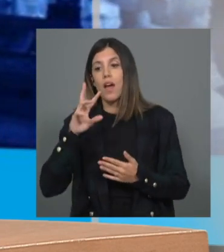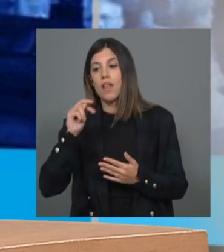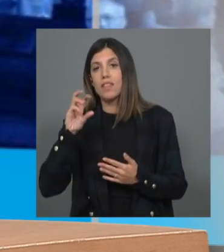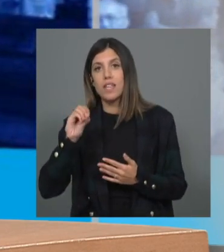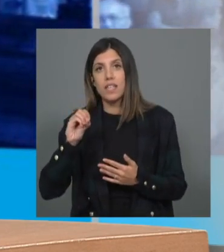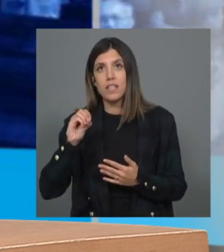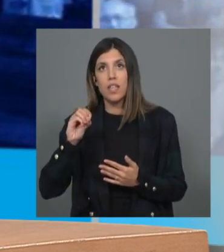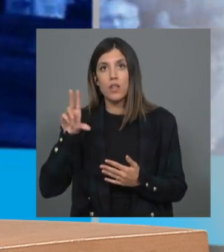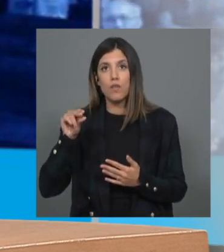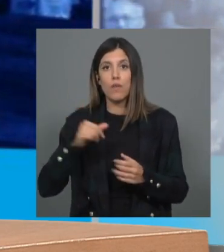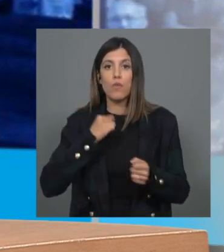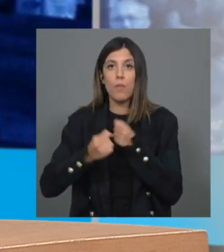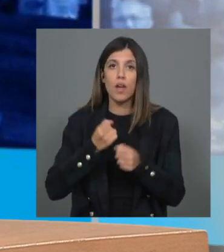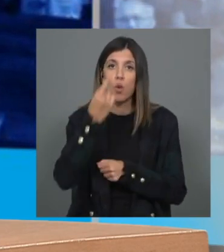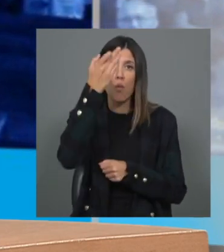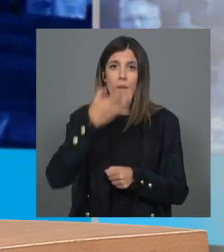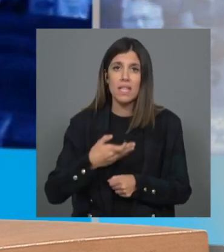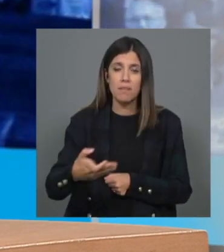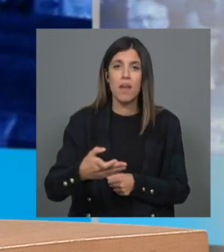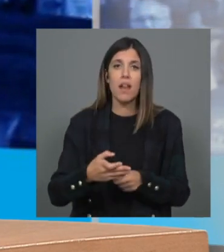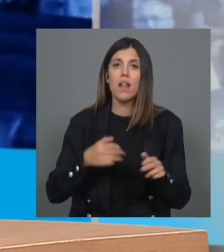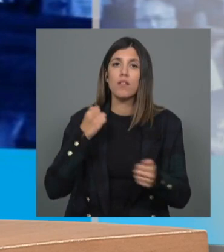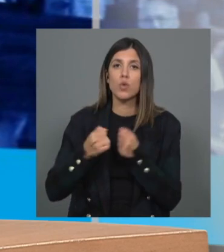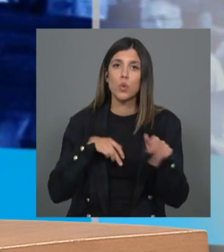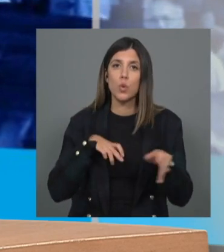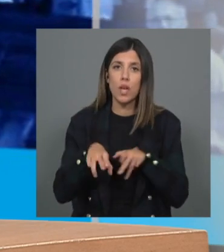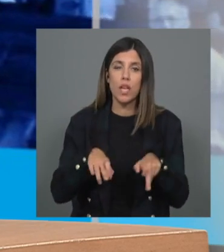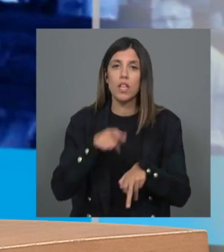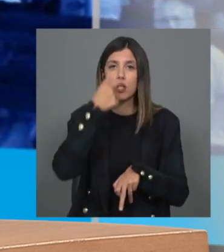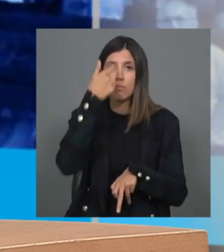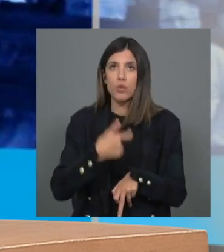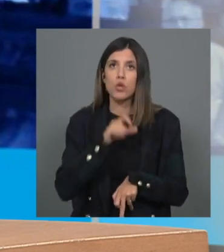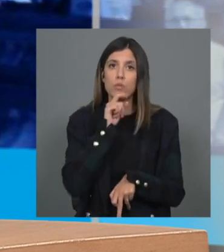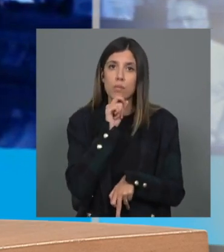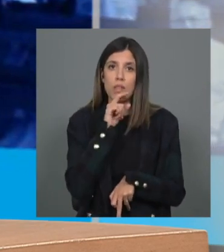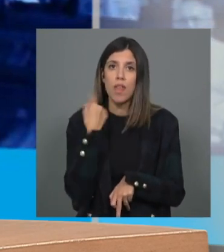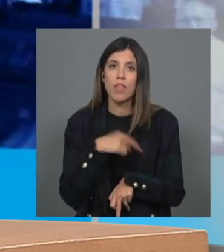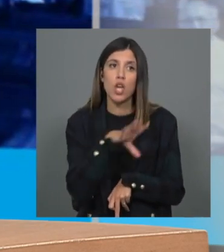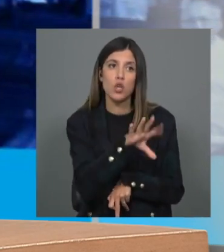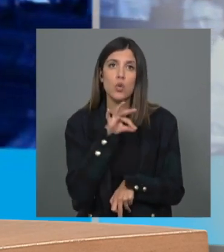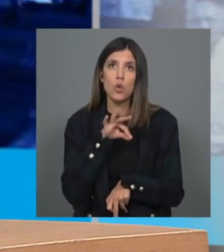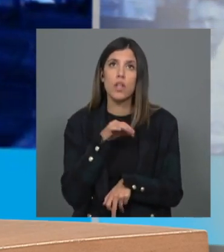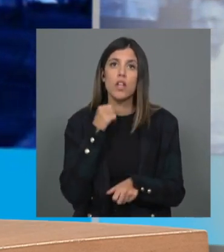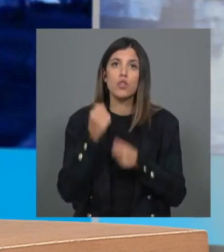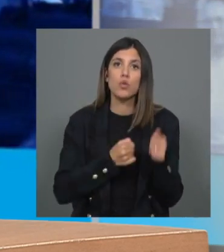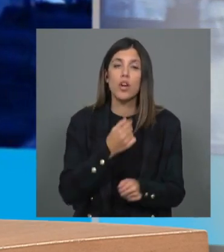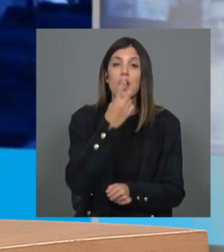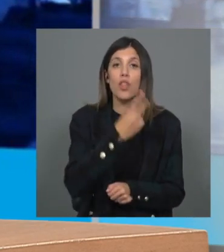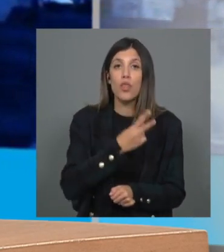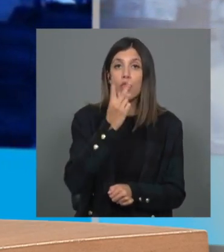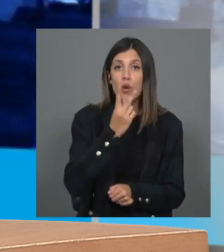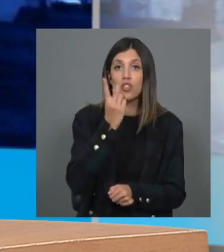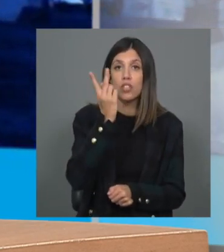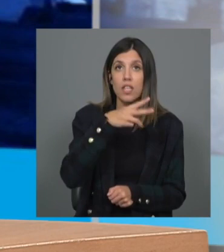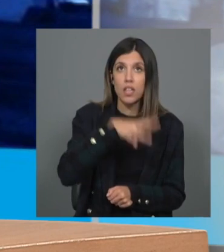corrida que dura uma semana, e em que, no fundo, as pessoas têm a possibilidade de escolher correr ou 2 km, ou 5